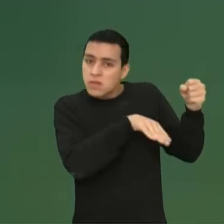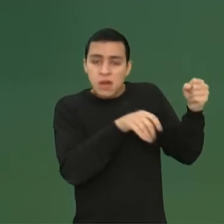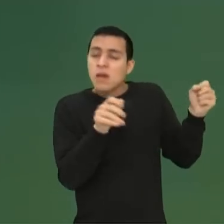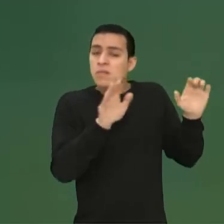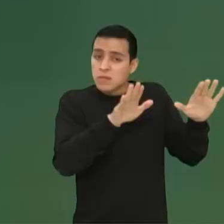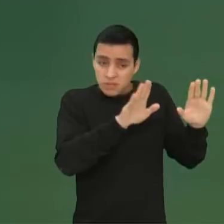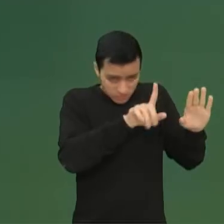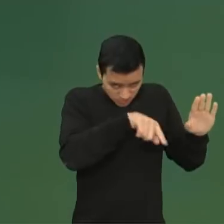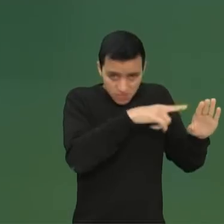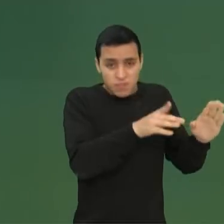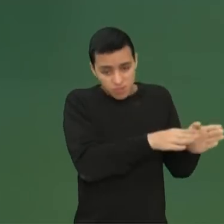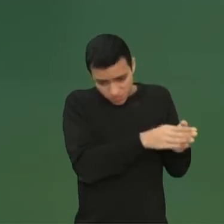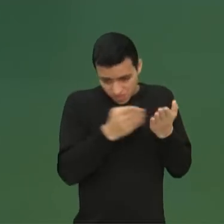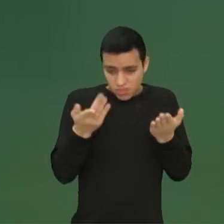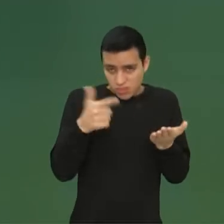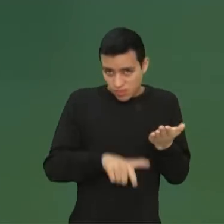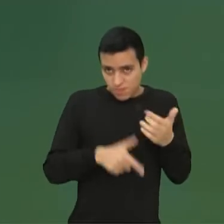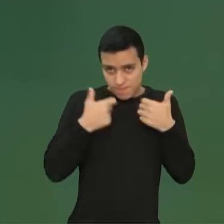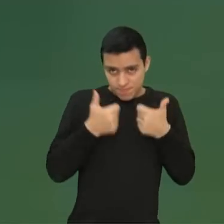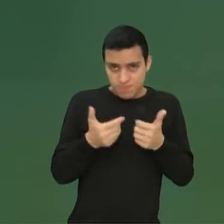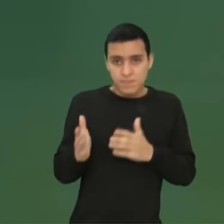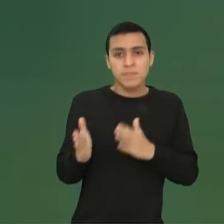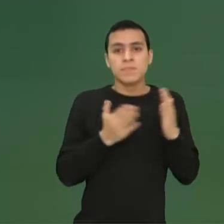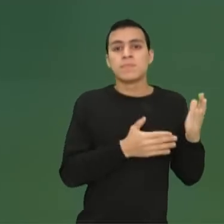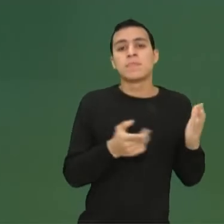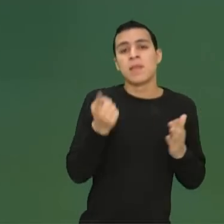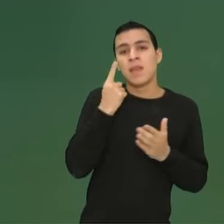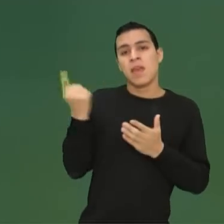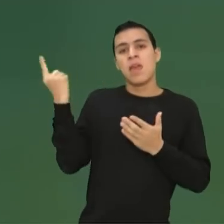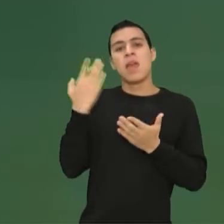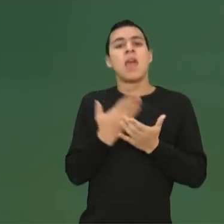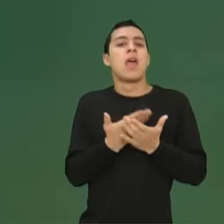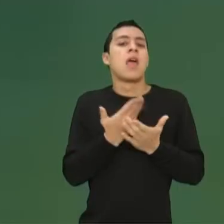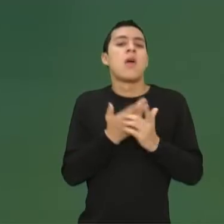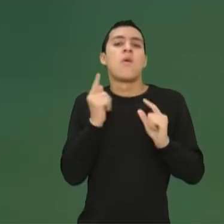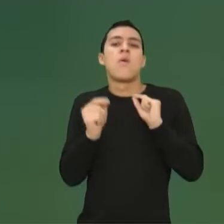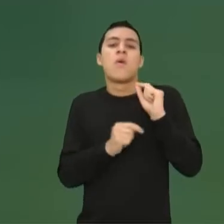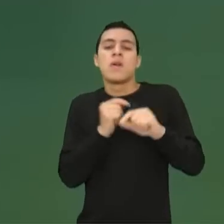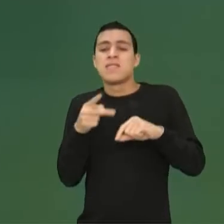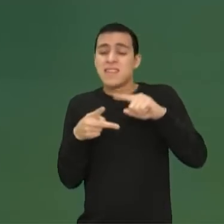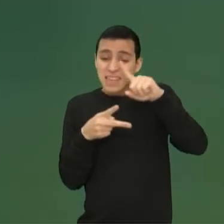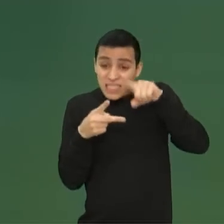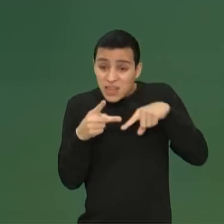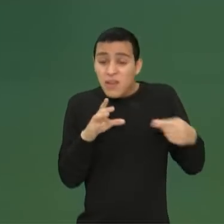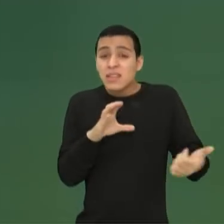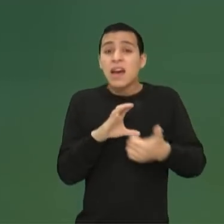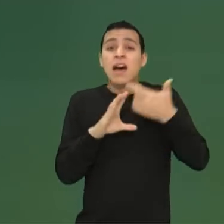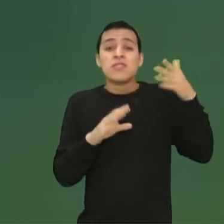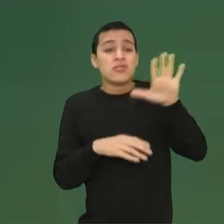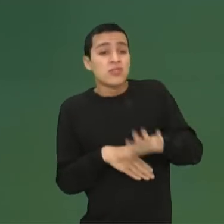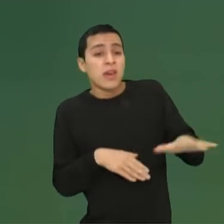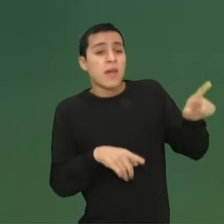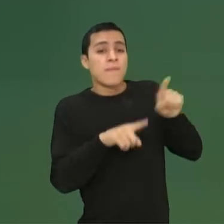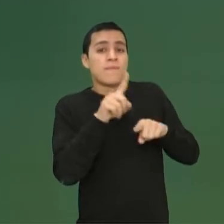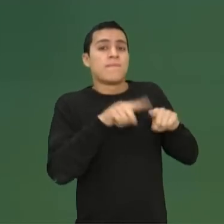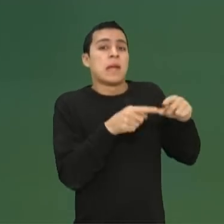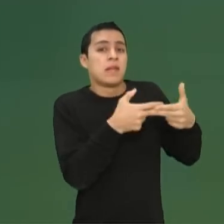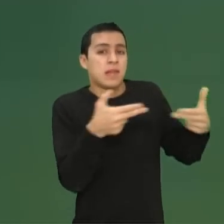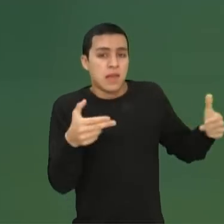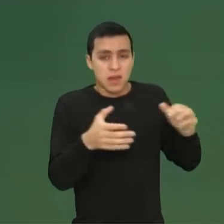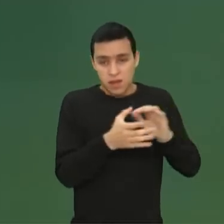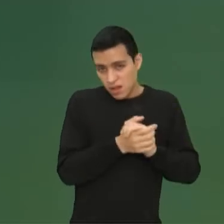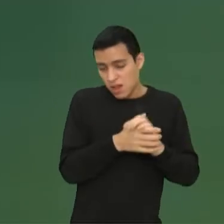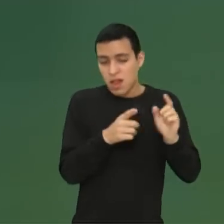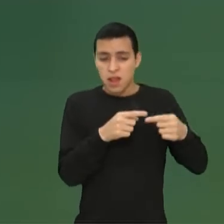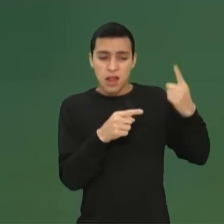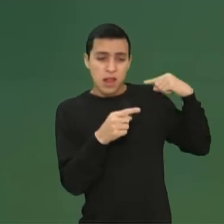o nosso caderno. Então na nossa aula de hoje, a gente vai ver uma segunda característica geral dos materiais. Nós vimos